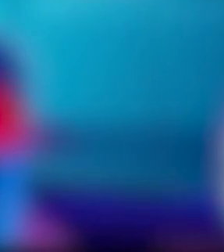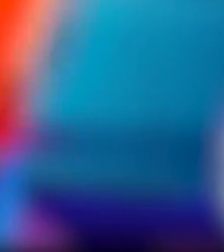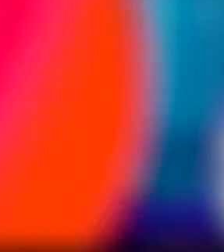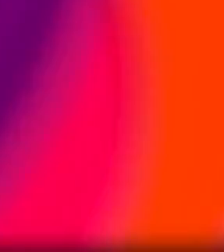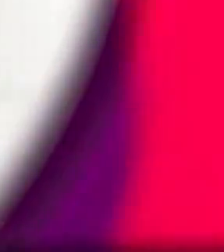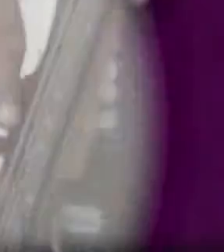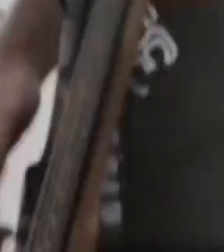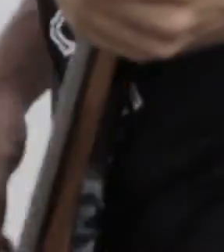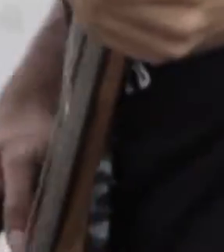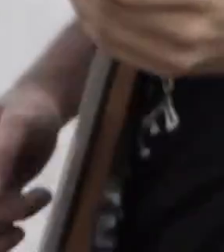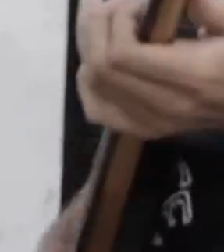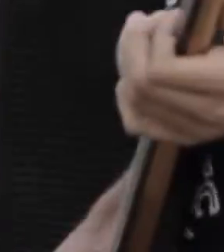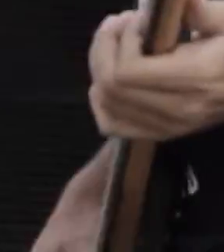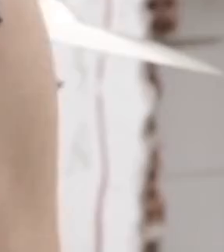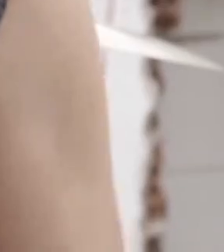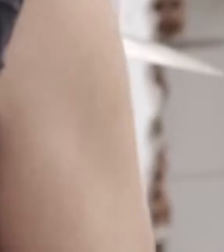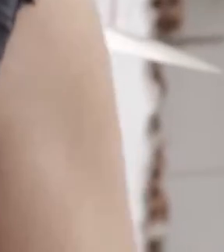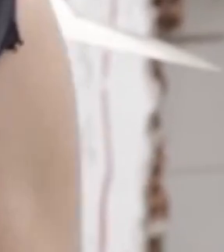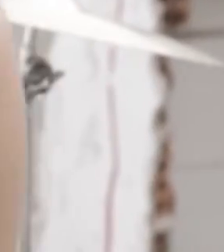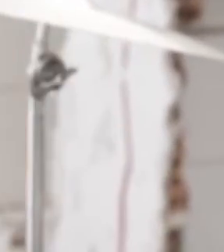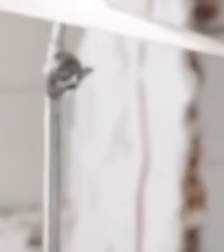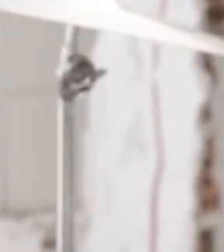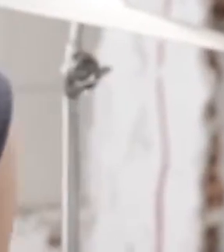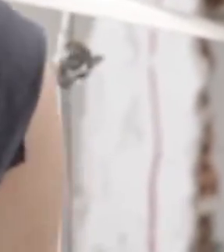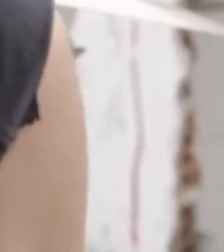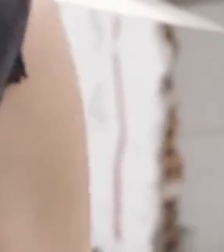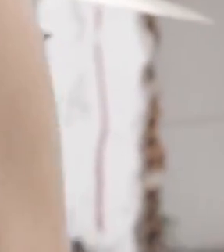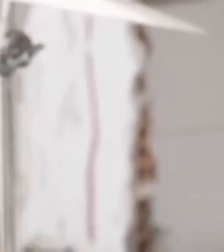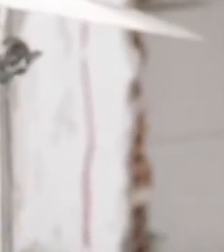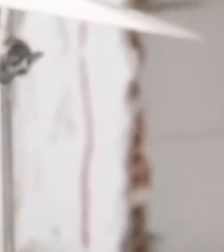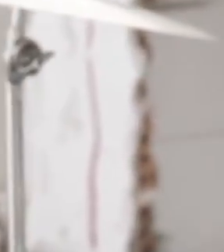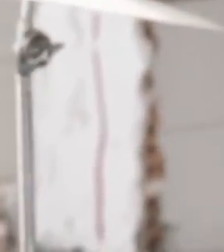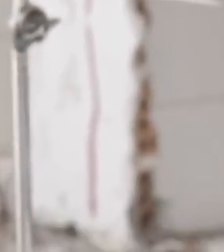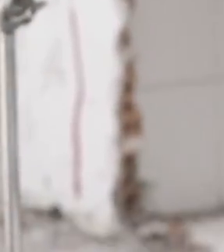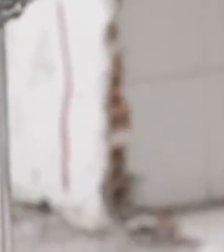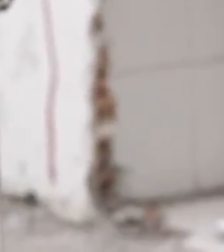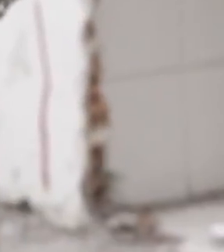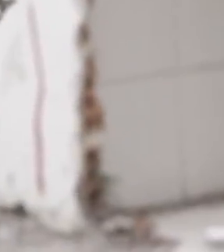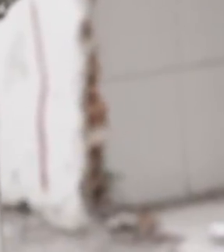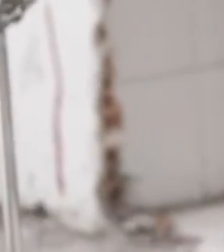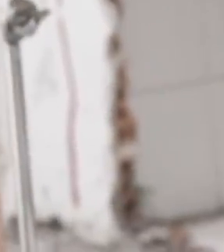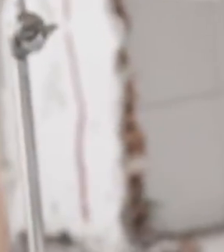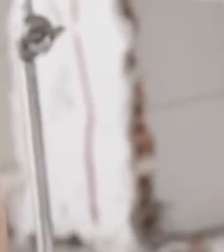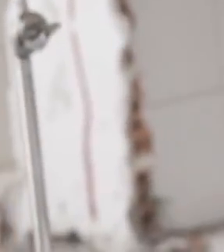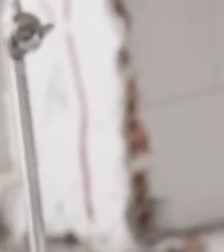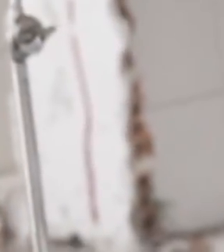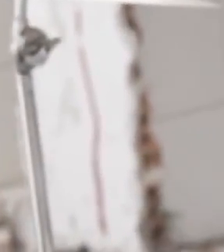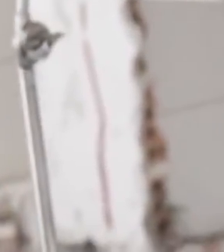ficar sem. Hoje a TV dita como ele se sente.